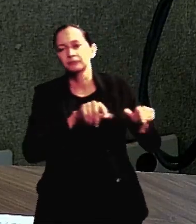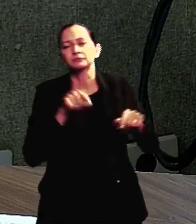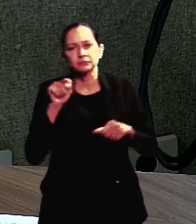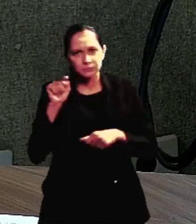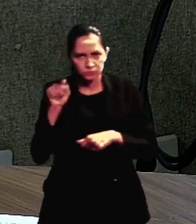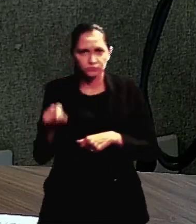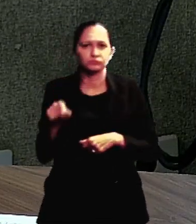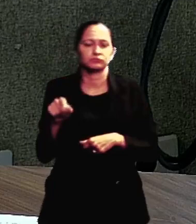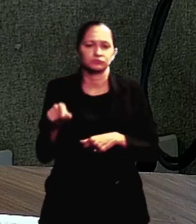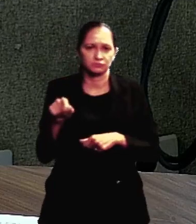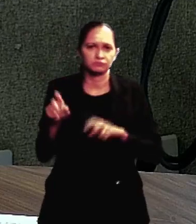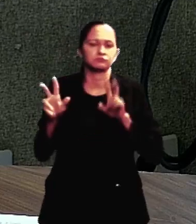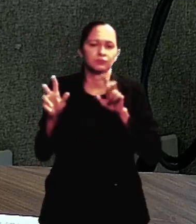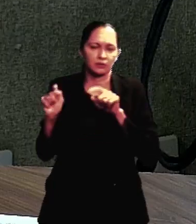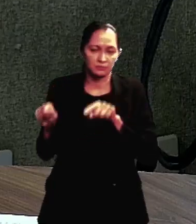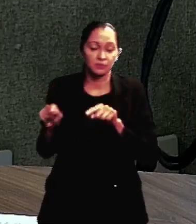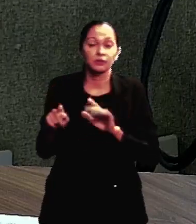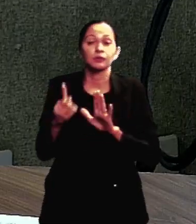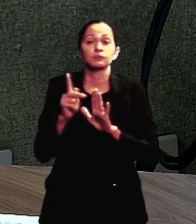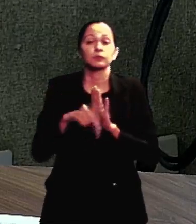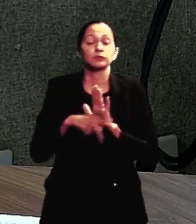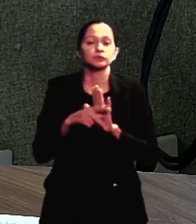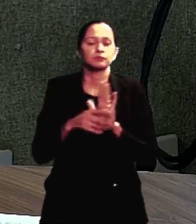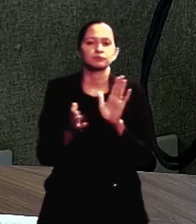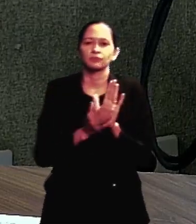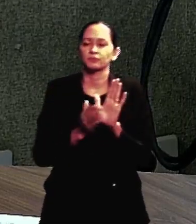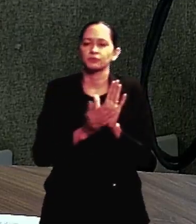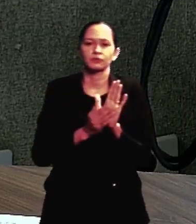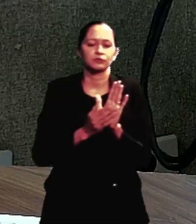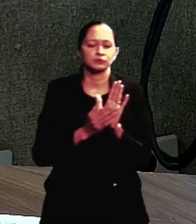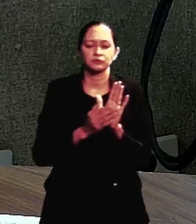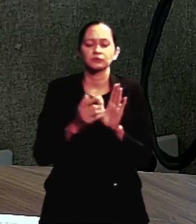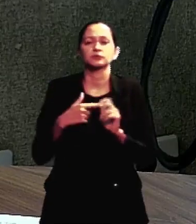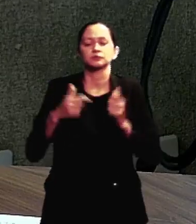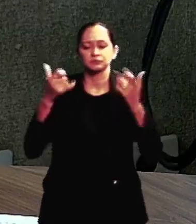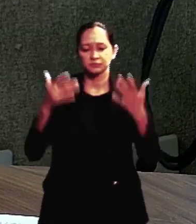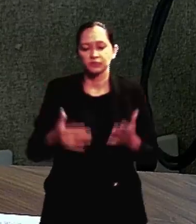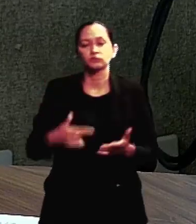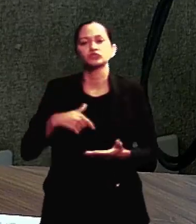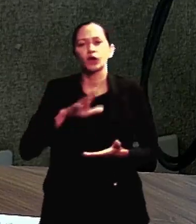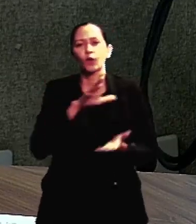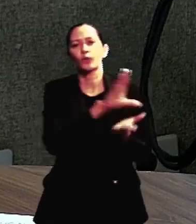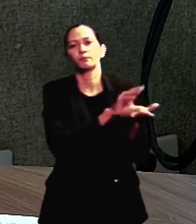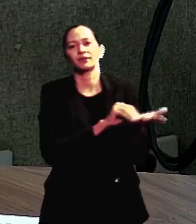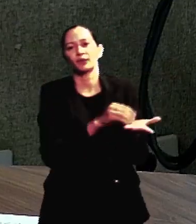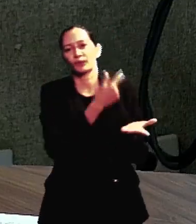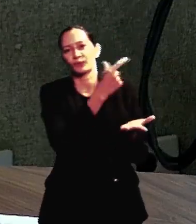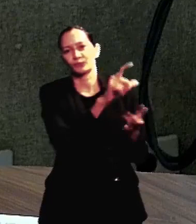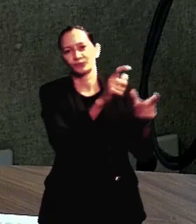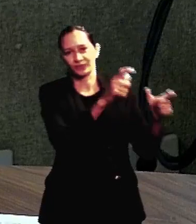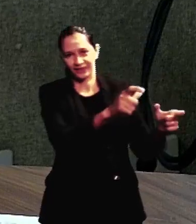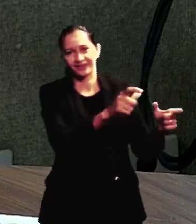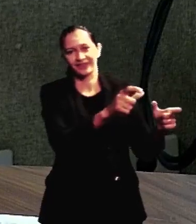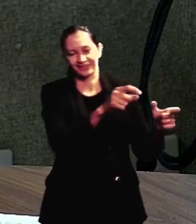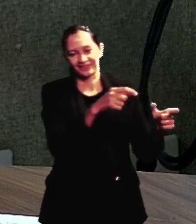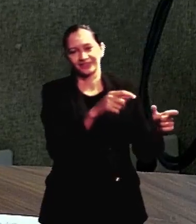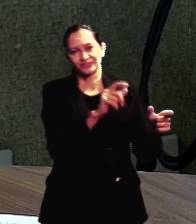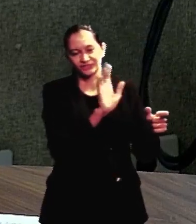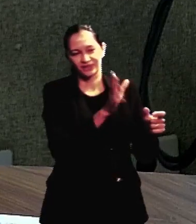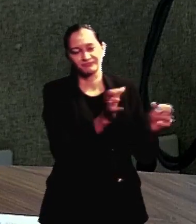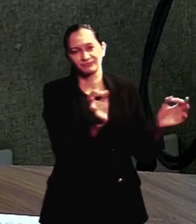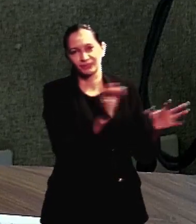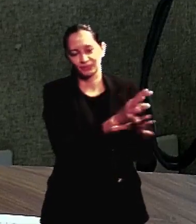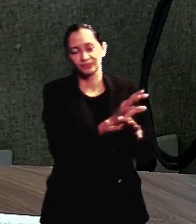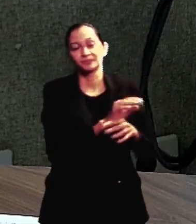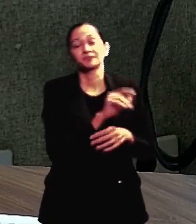Esse projeto é um projeto que eu não tenho problema de dizer que é copiado, né, adequado, né, é